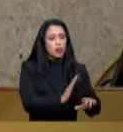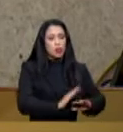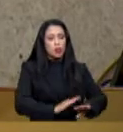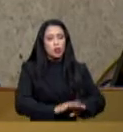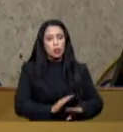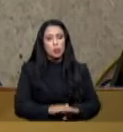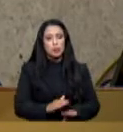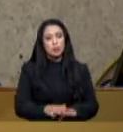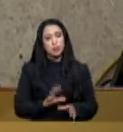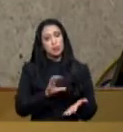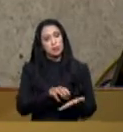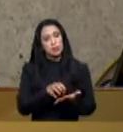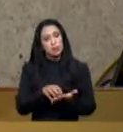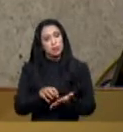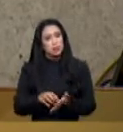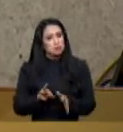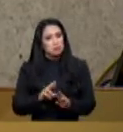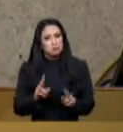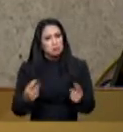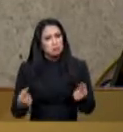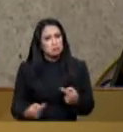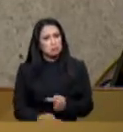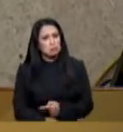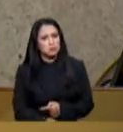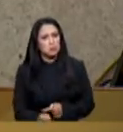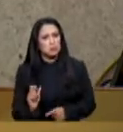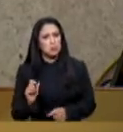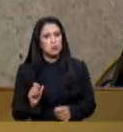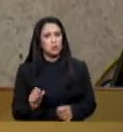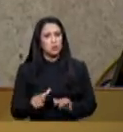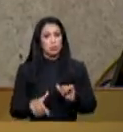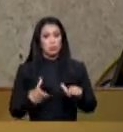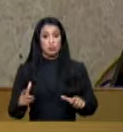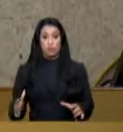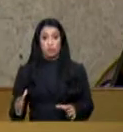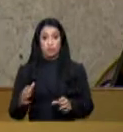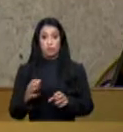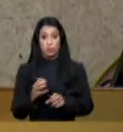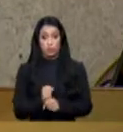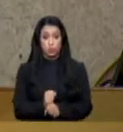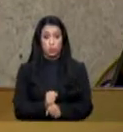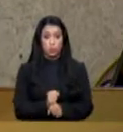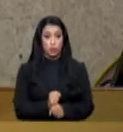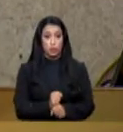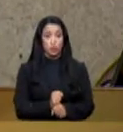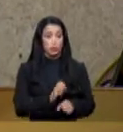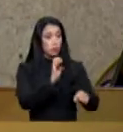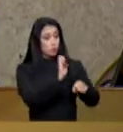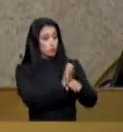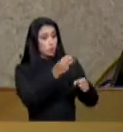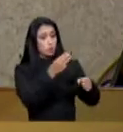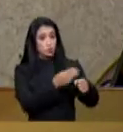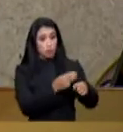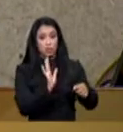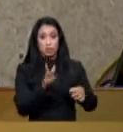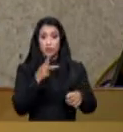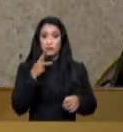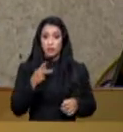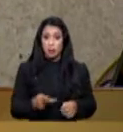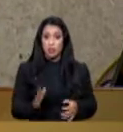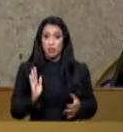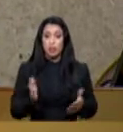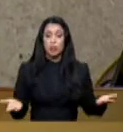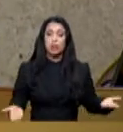entes municipais, isso não impede a atuação conjunta é integrada entre todos os entes, conforme destaquei agora na